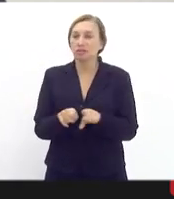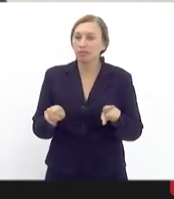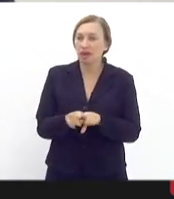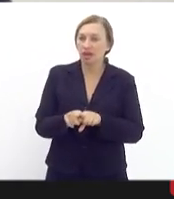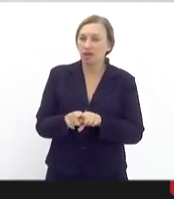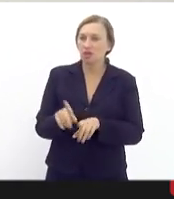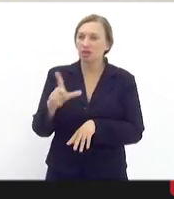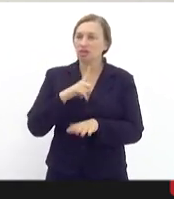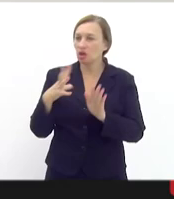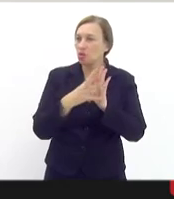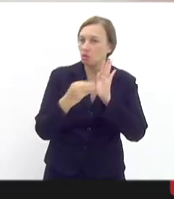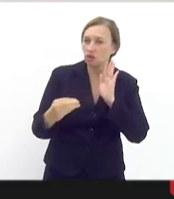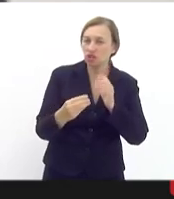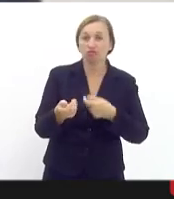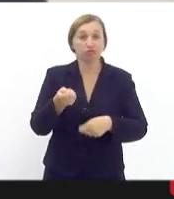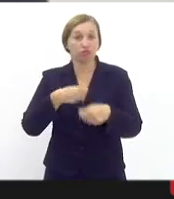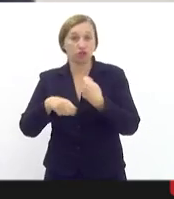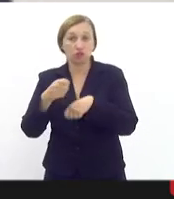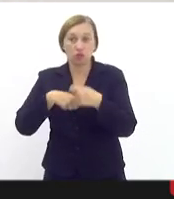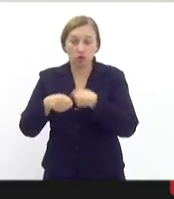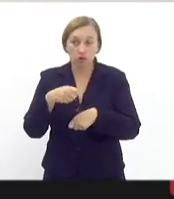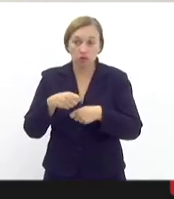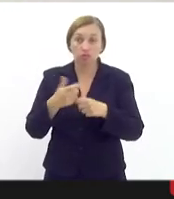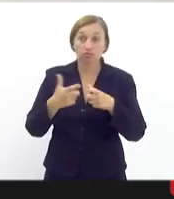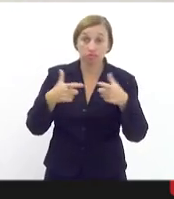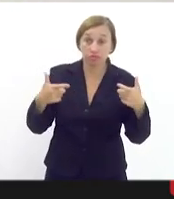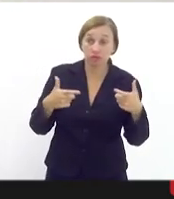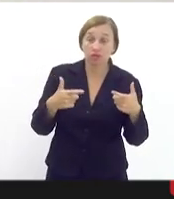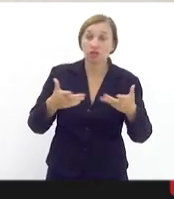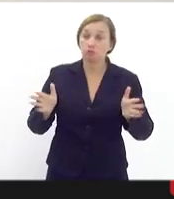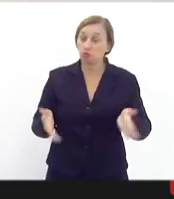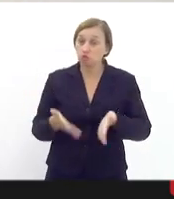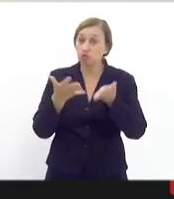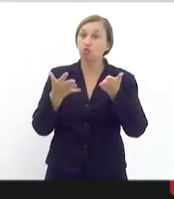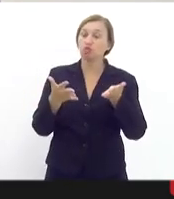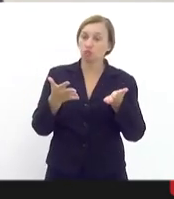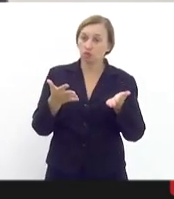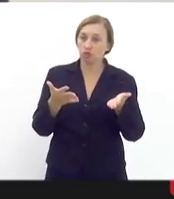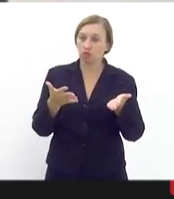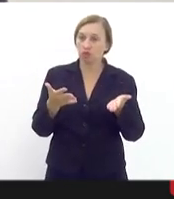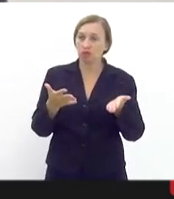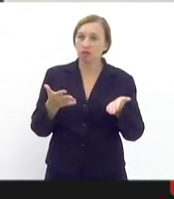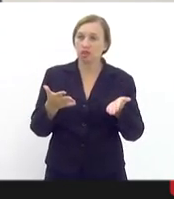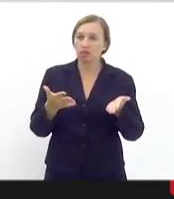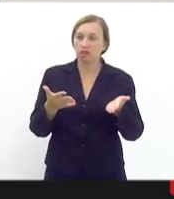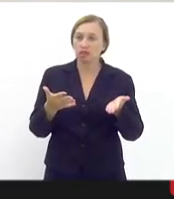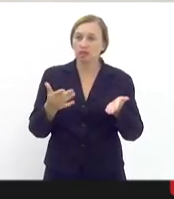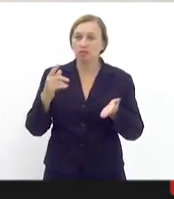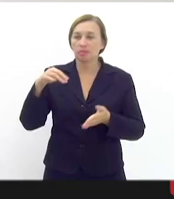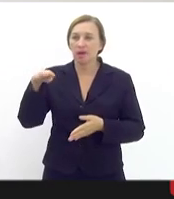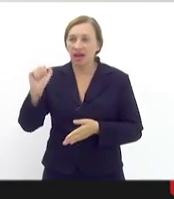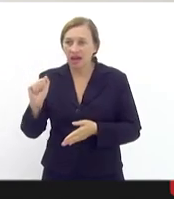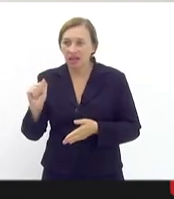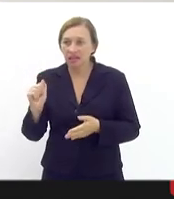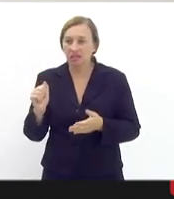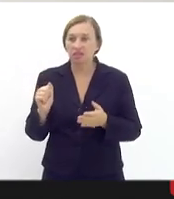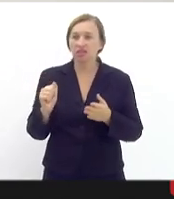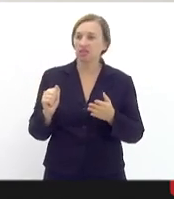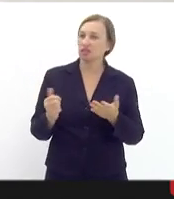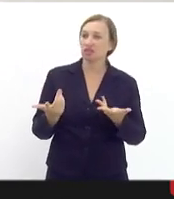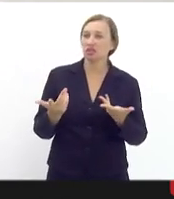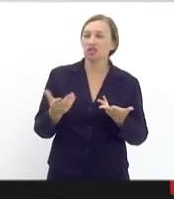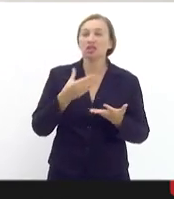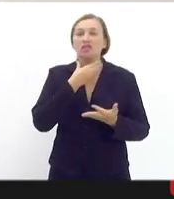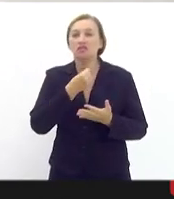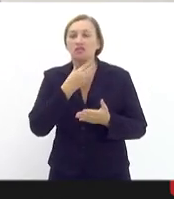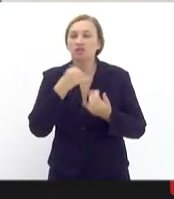você tem um modelo de negócios, este mesmo modelo de negócios, que ele estimula o que a gente chama, né, de máquina de ódio, máquina de fake news, porque ele